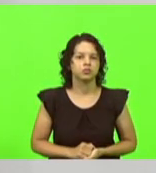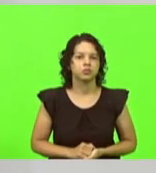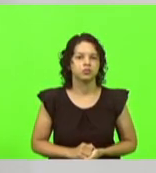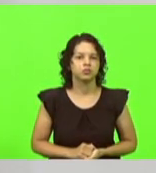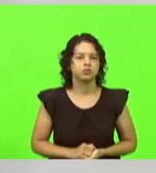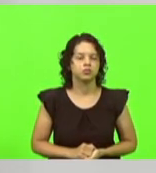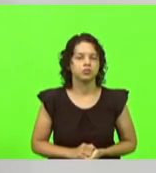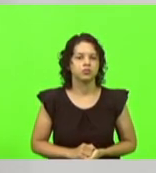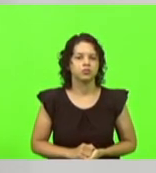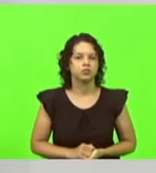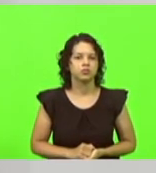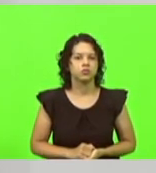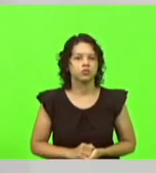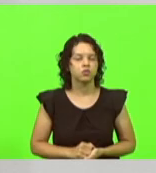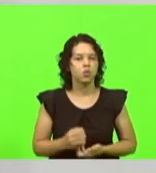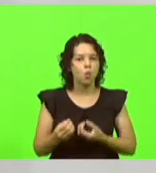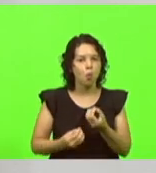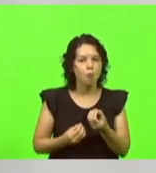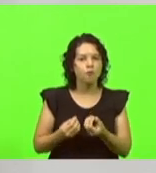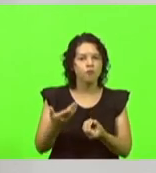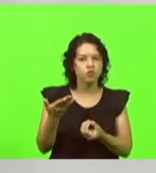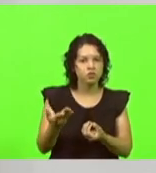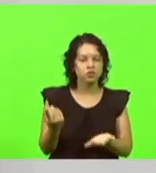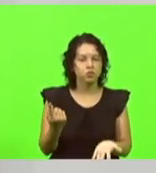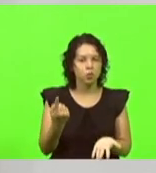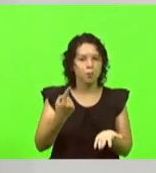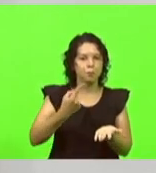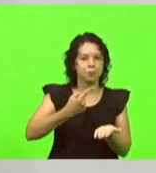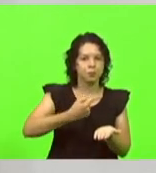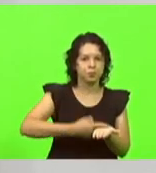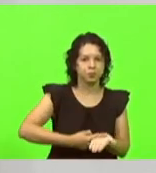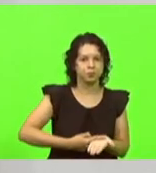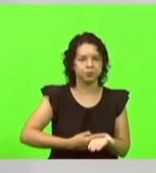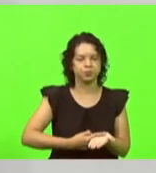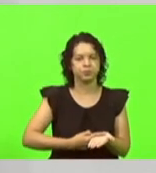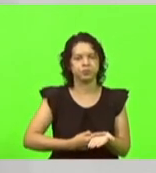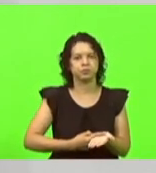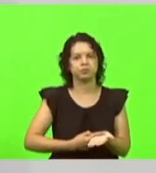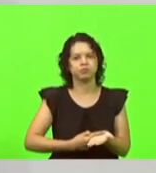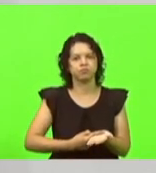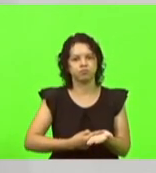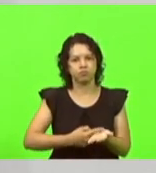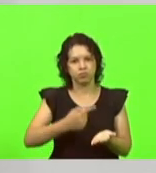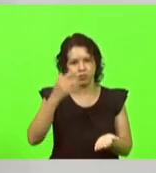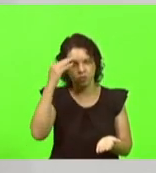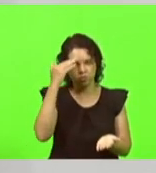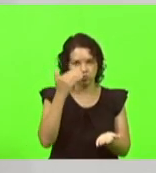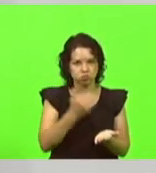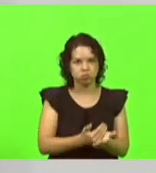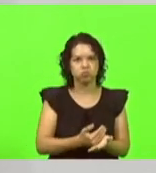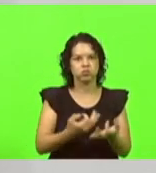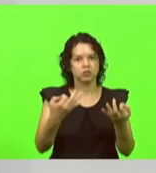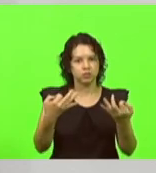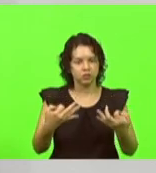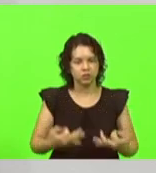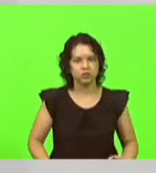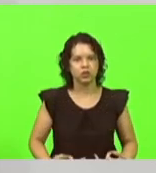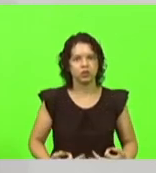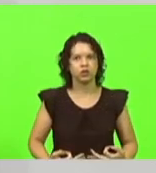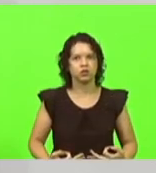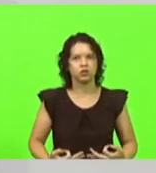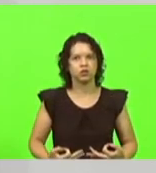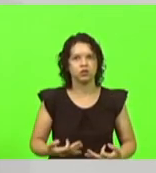pela forma de compromisso feito e compromisso executado.